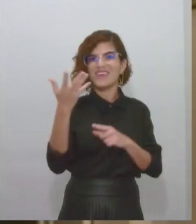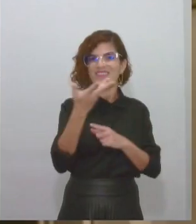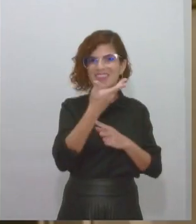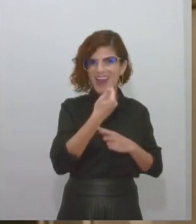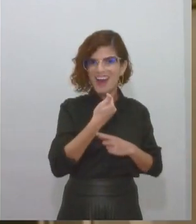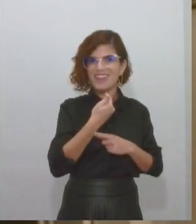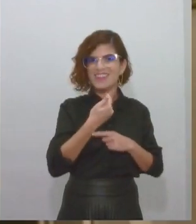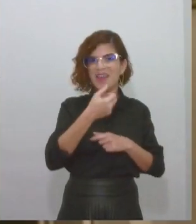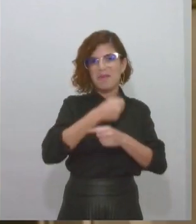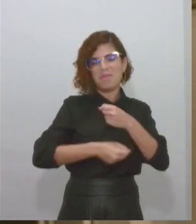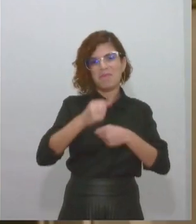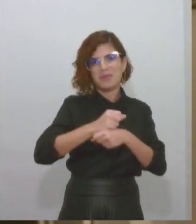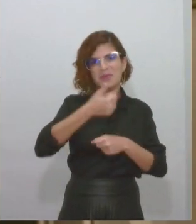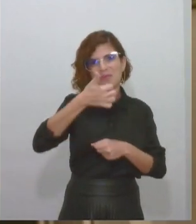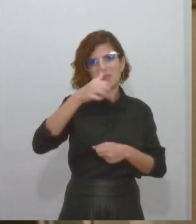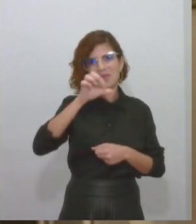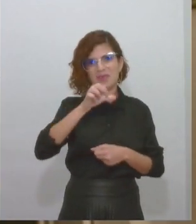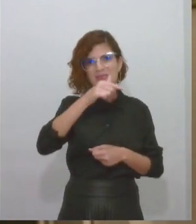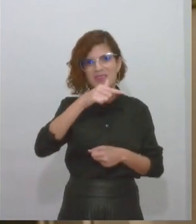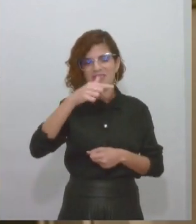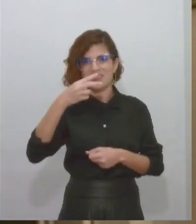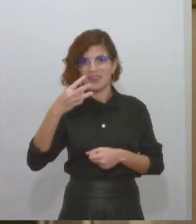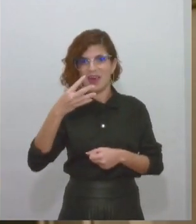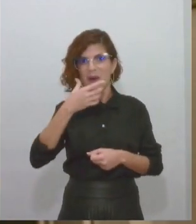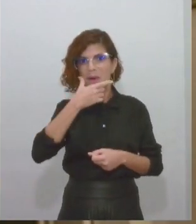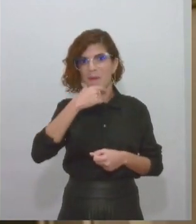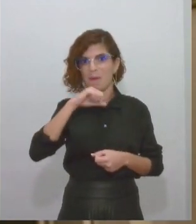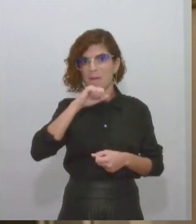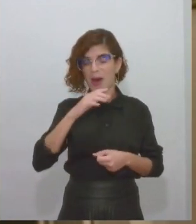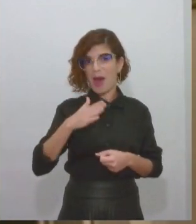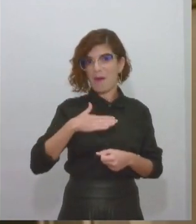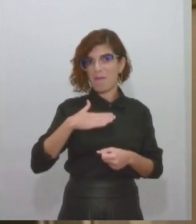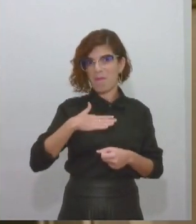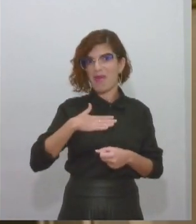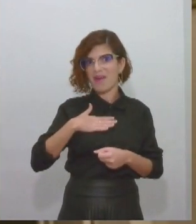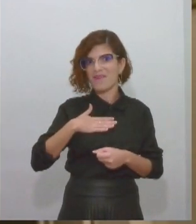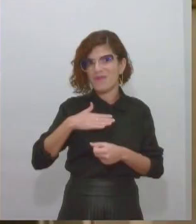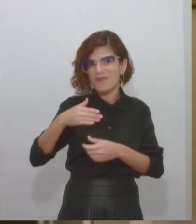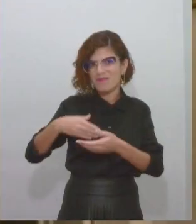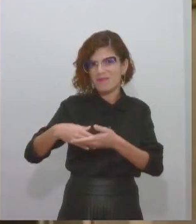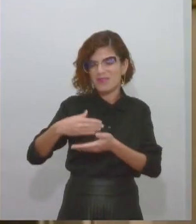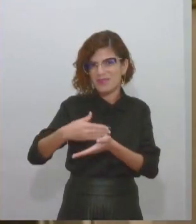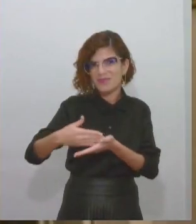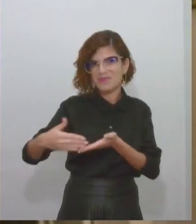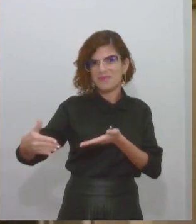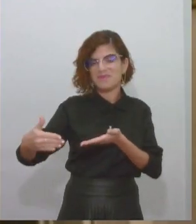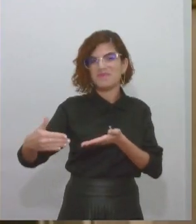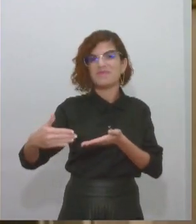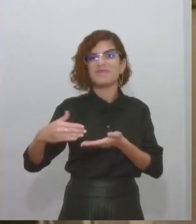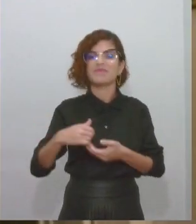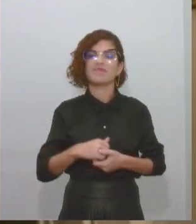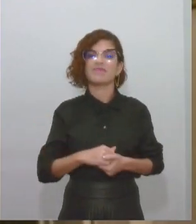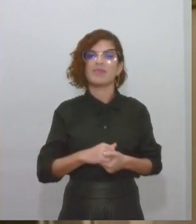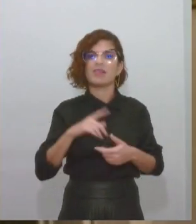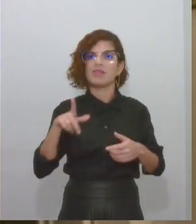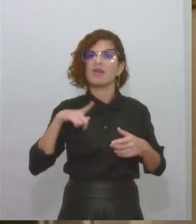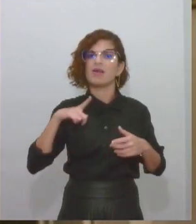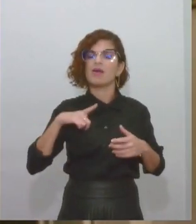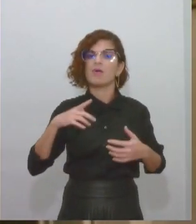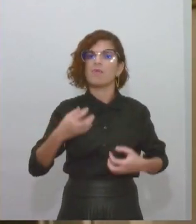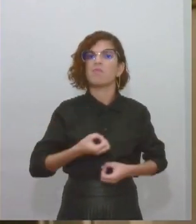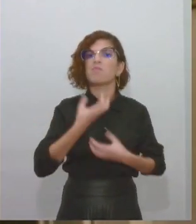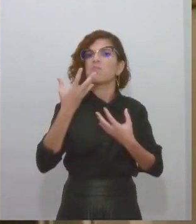1973, levado por meu pai, vendo tanta poesia, tanta